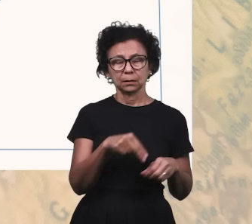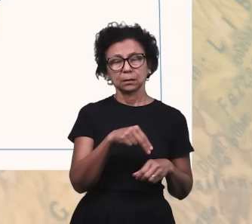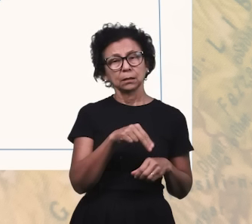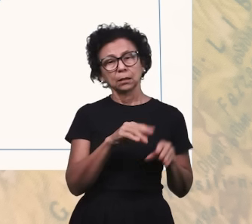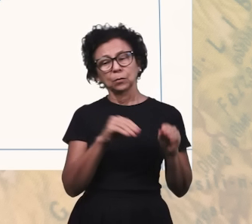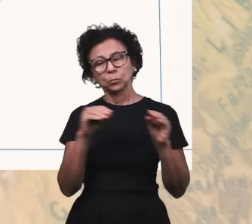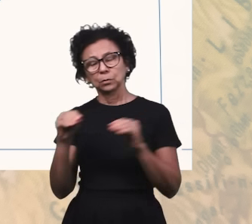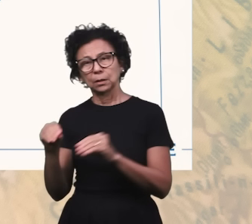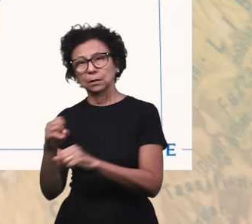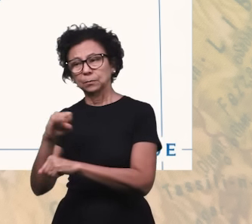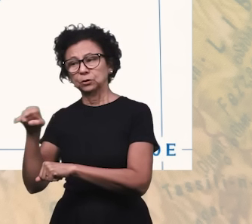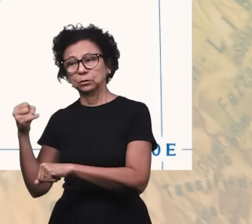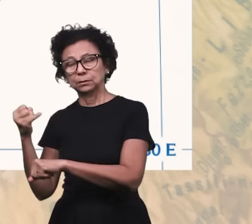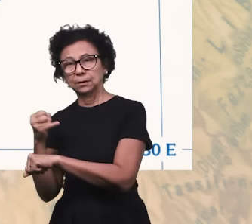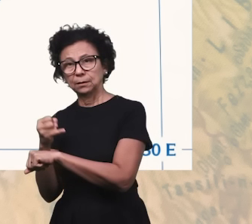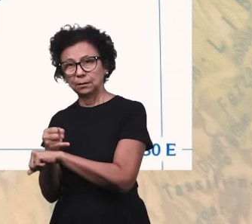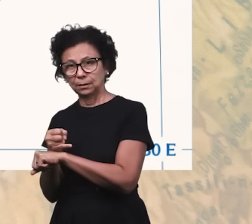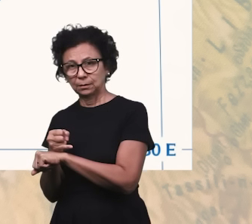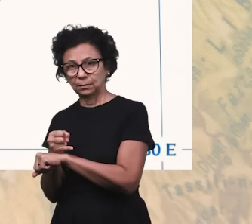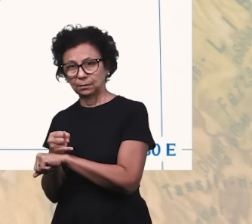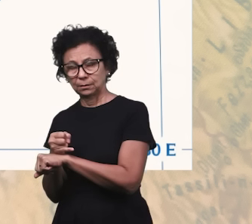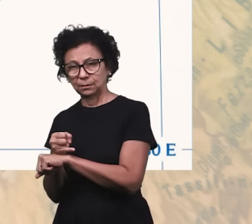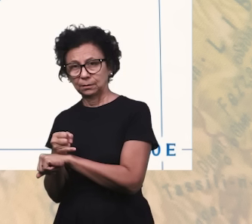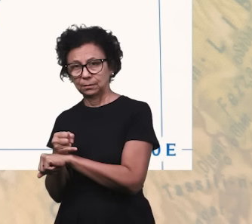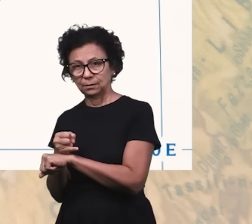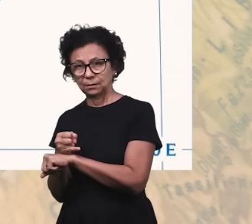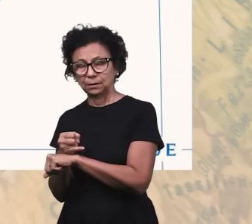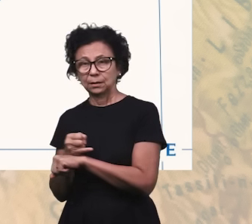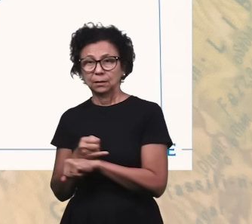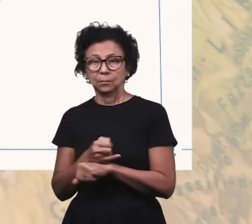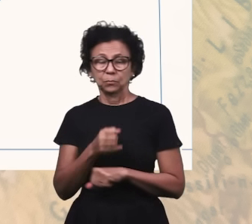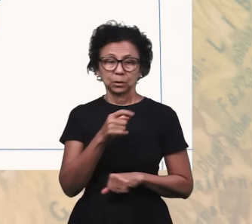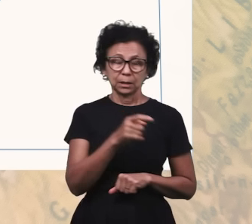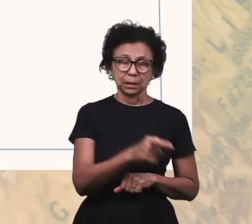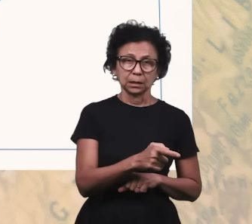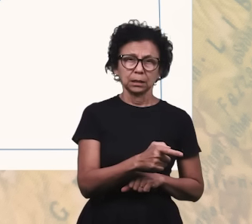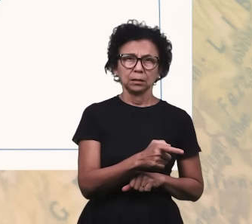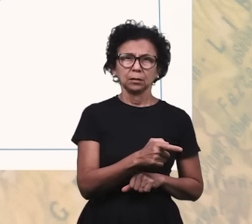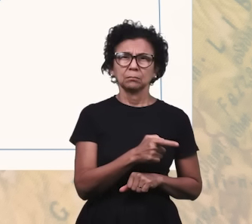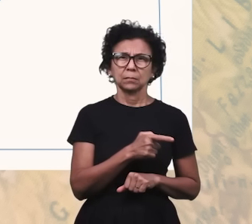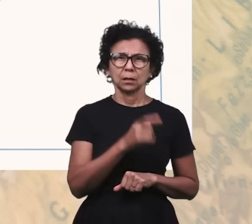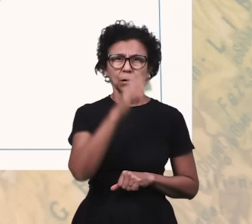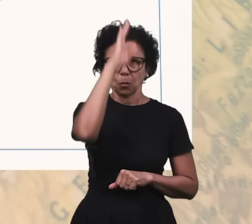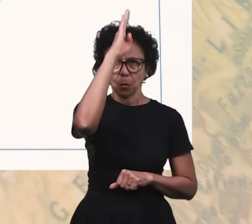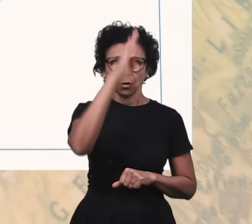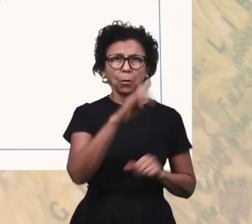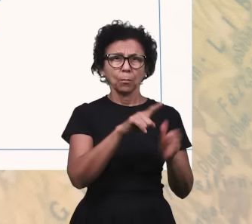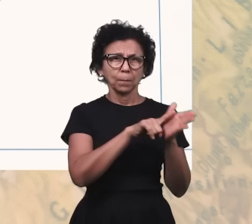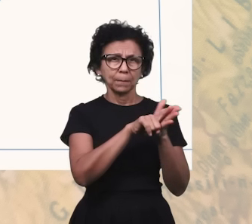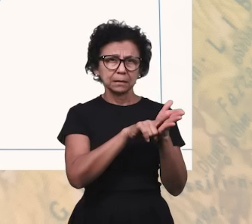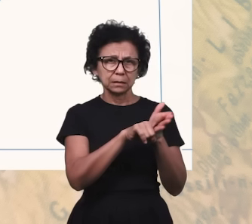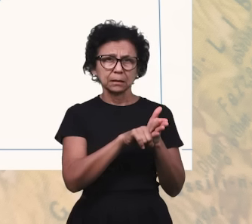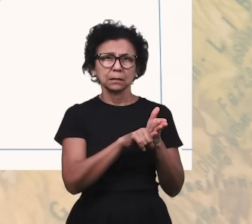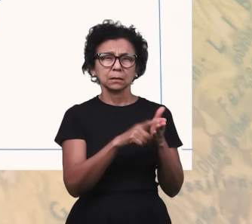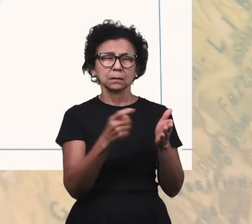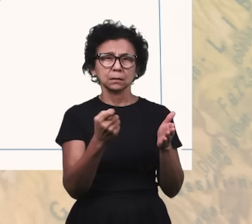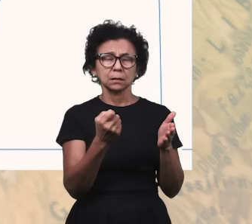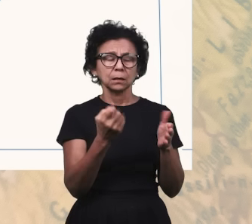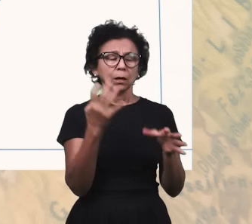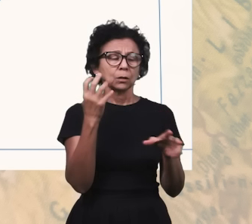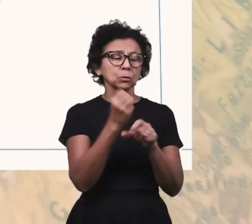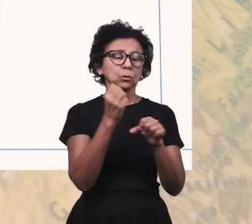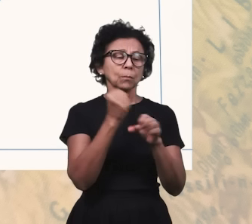por causa do censo. Agora, o deslocamento foi por um outro motivo. As festas, o pastor Eduardo daqui a